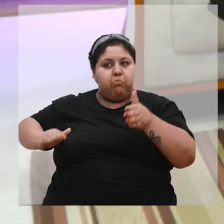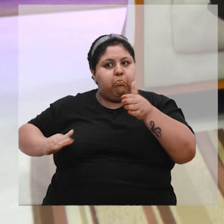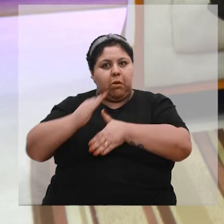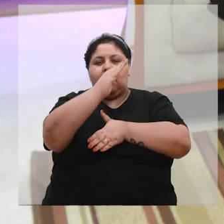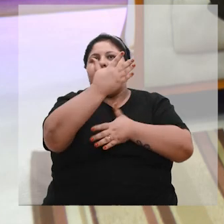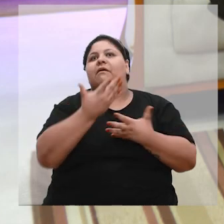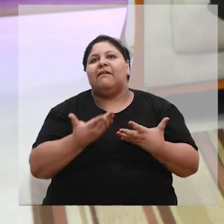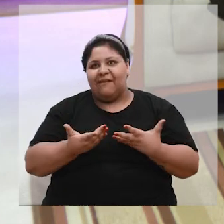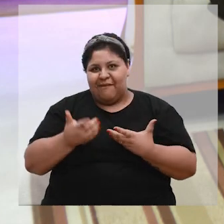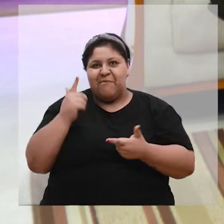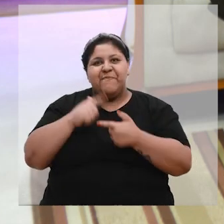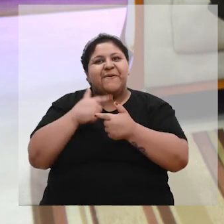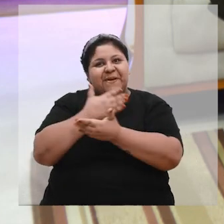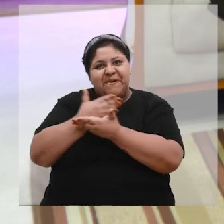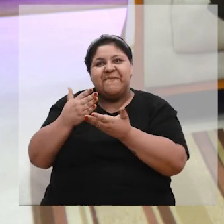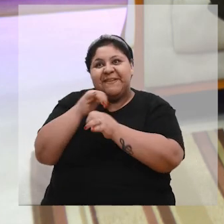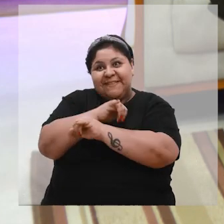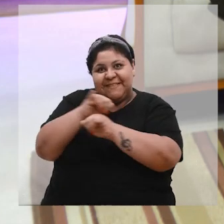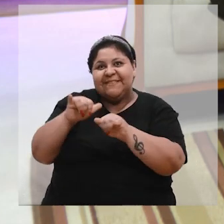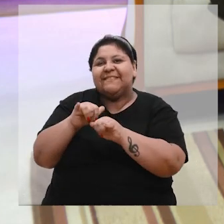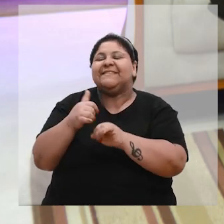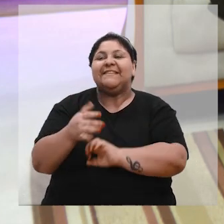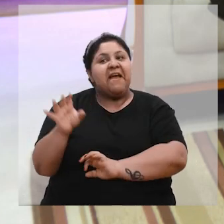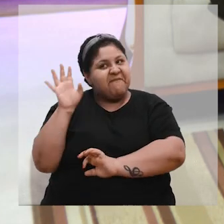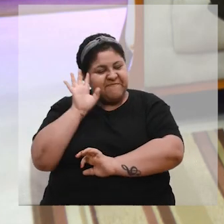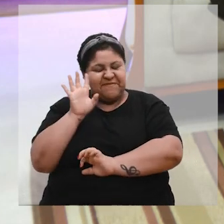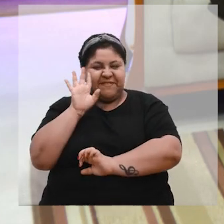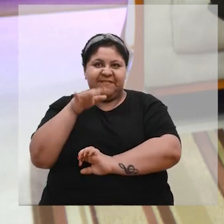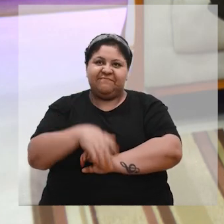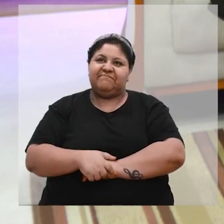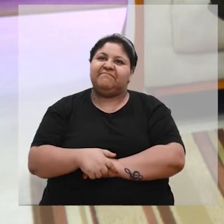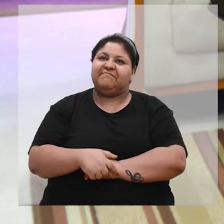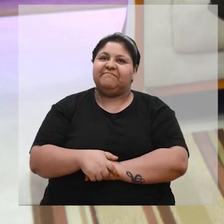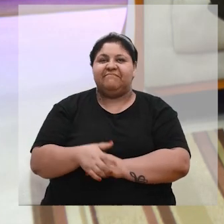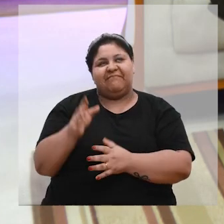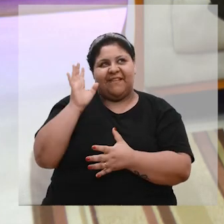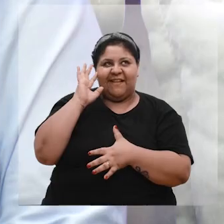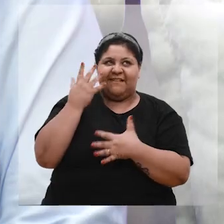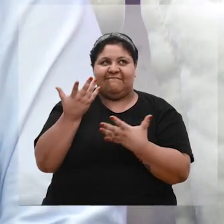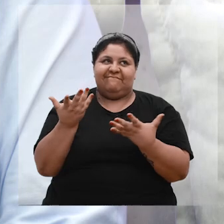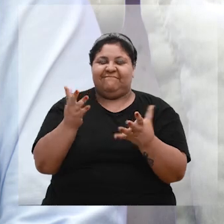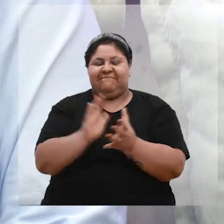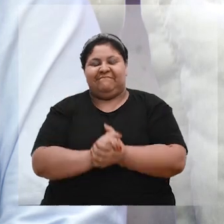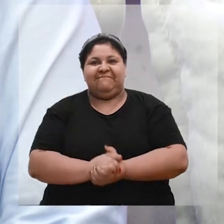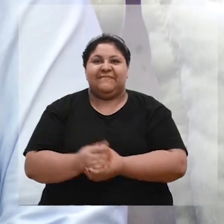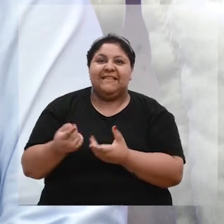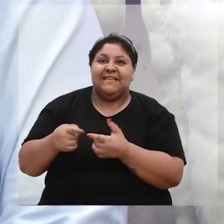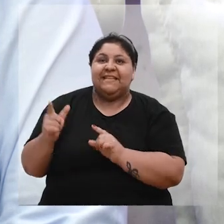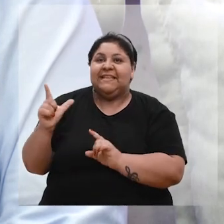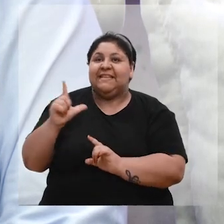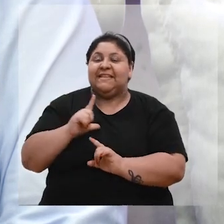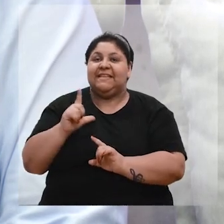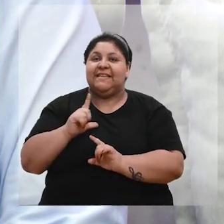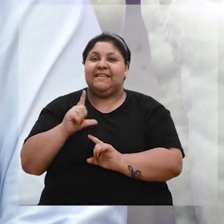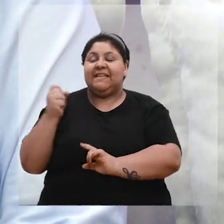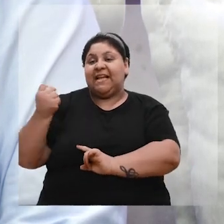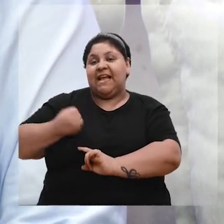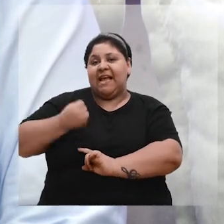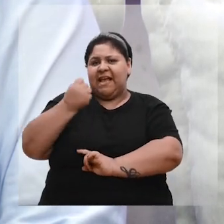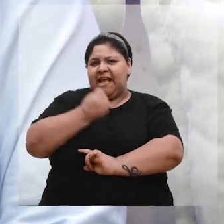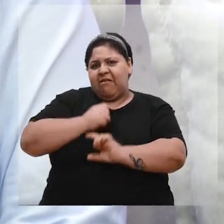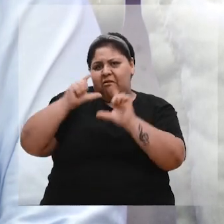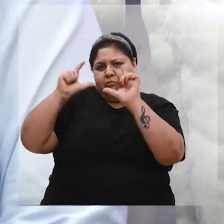muito exame, né? Em outubro, porque com essa campanha lota. Isso é muito legal. Legal, né? Mas assim, a gente tem